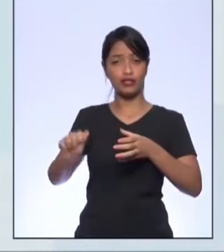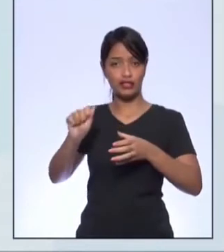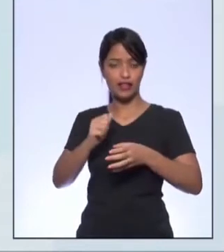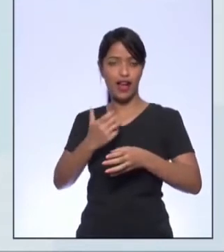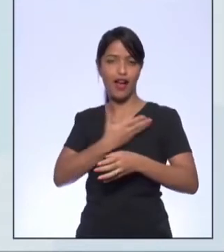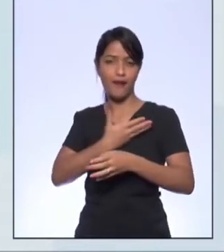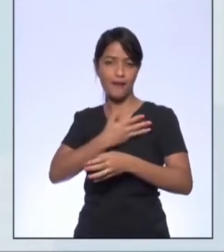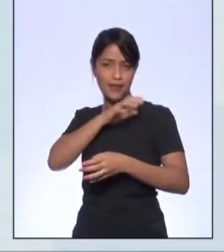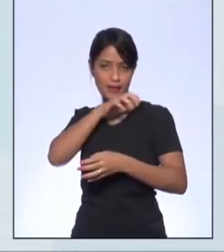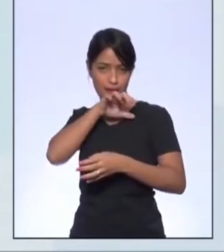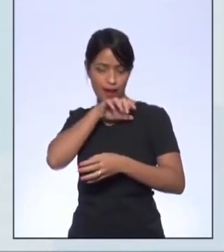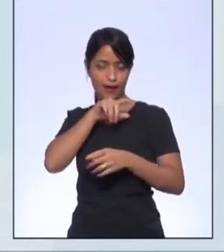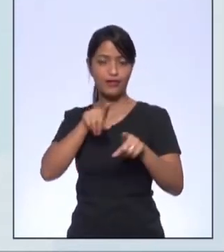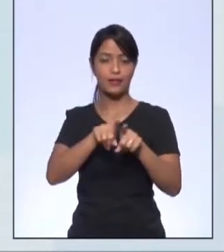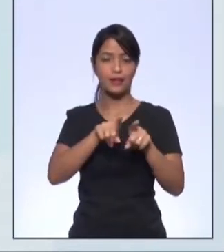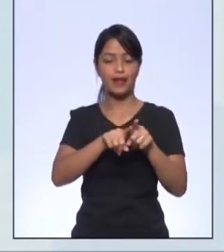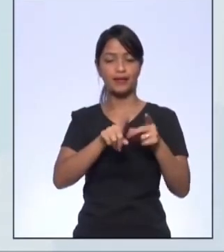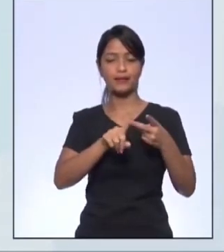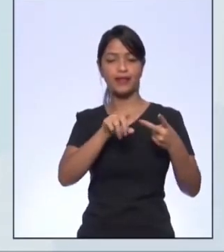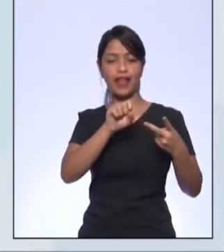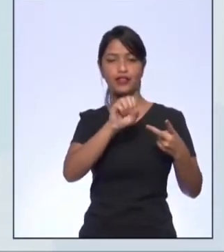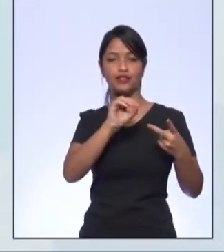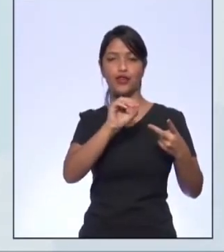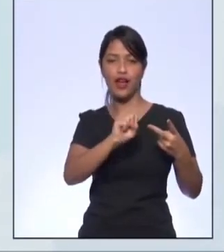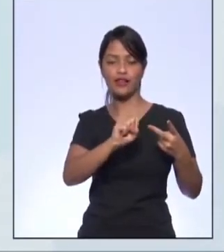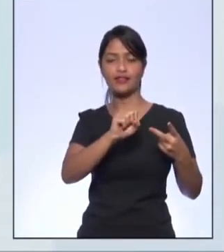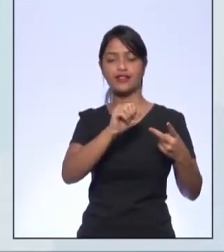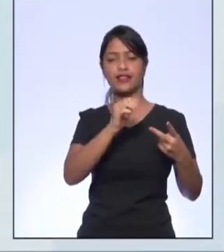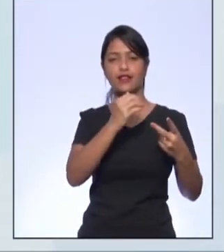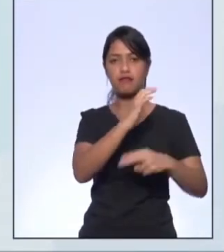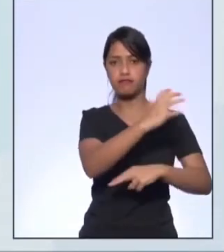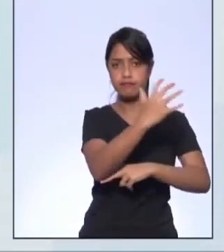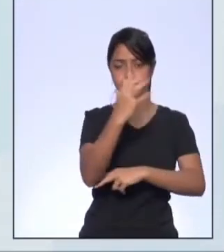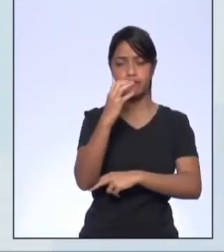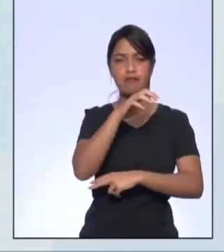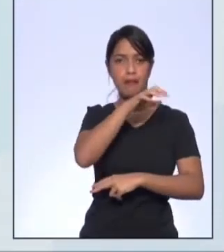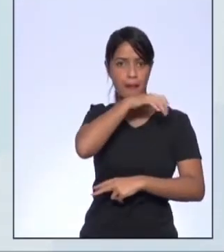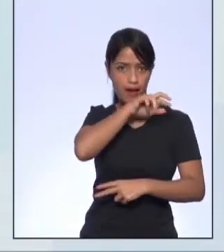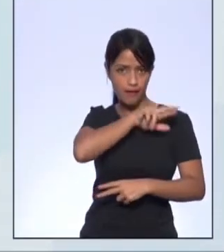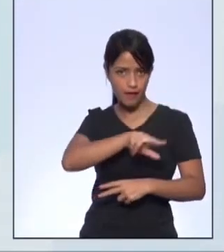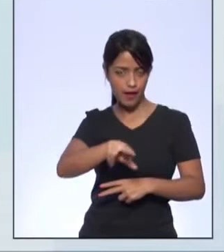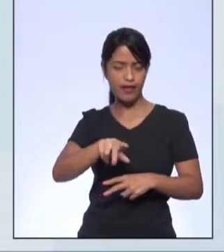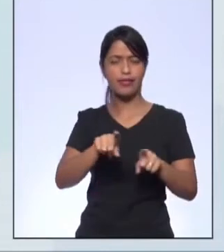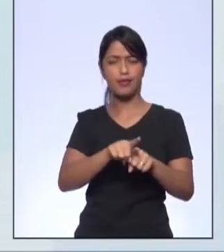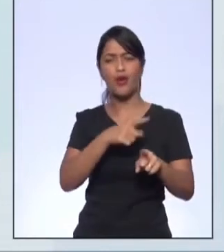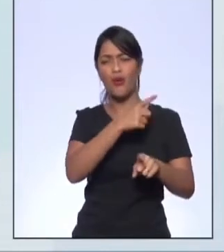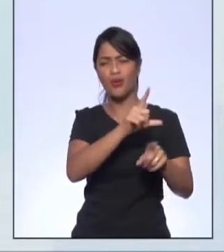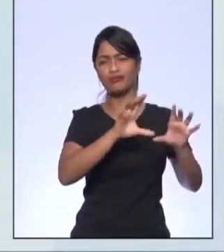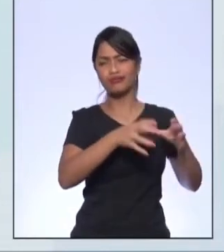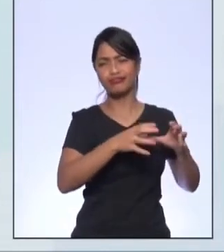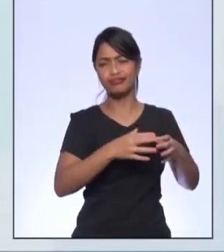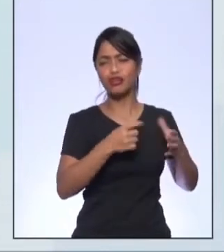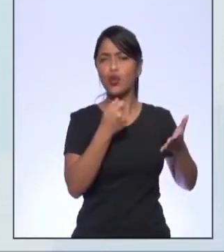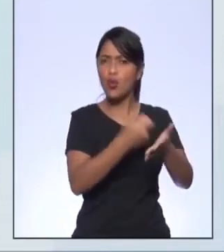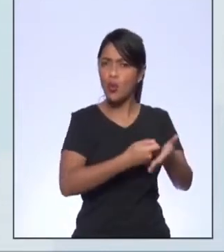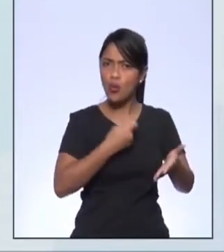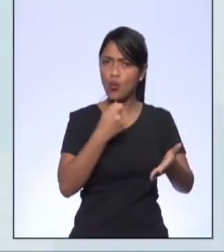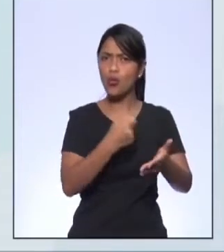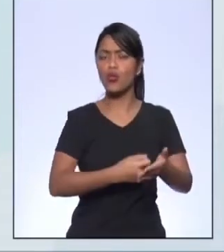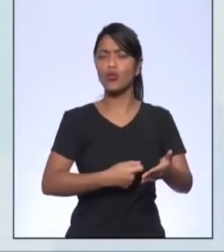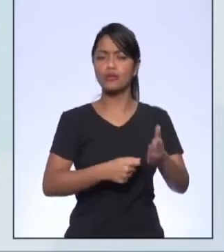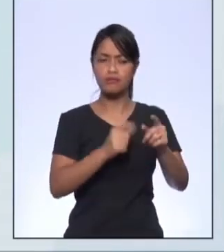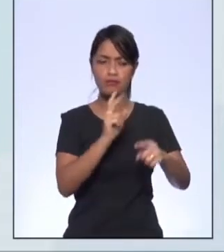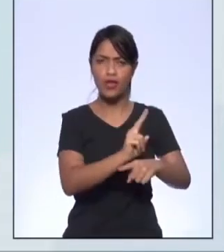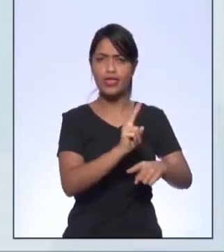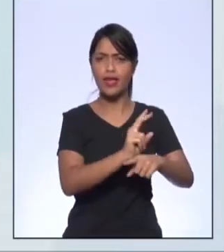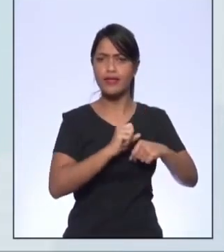a Fauna e Flora, SOS Fauna e Flora e outras entidades que lutam pela preservação da natureza, está se dirigindo a